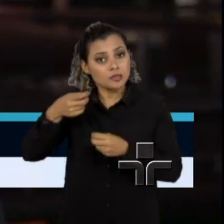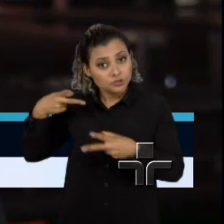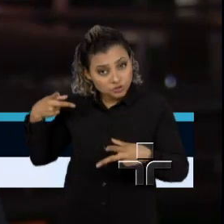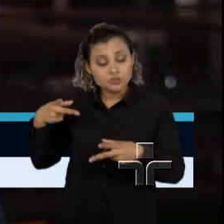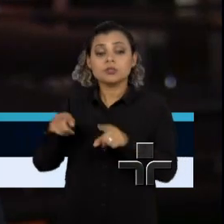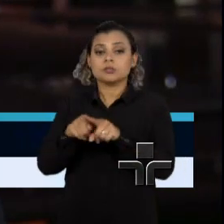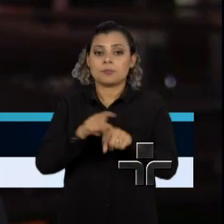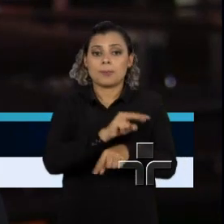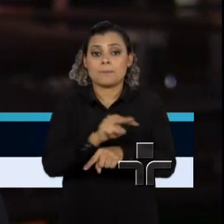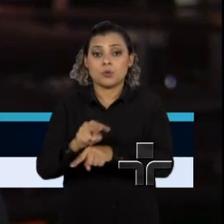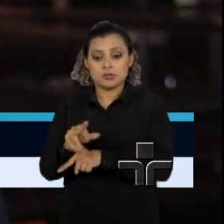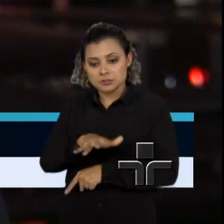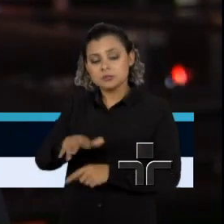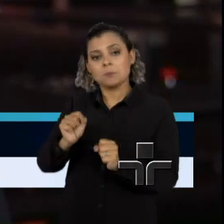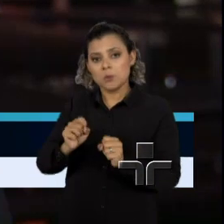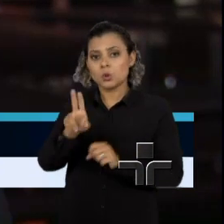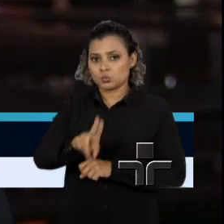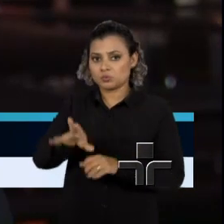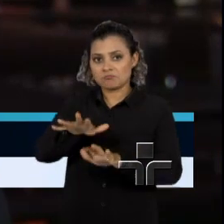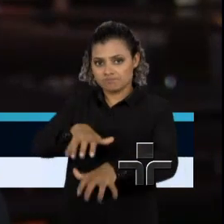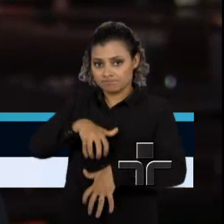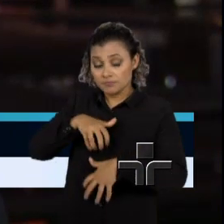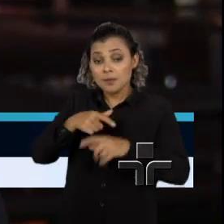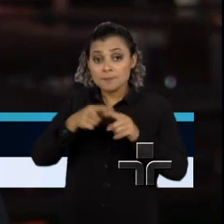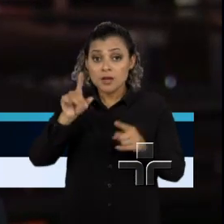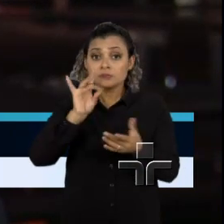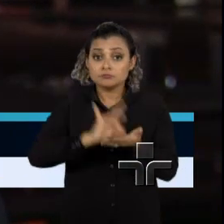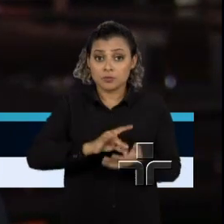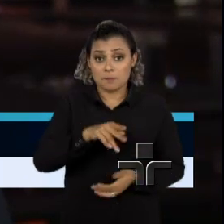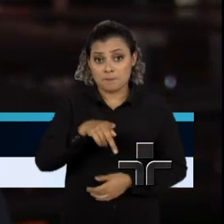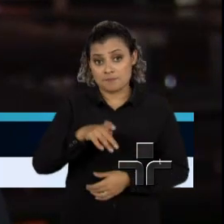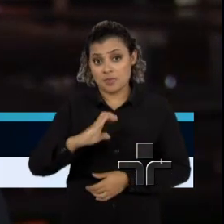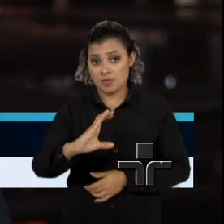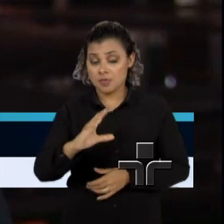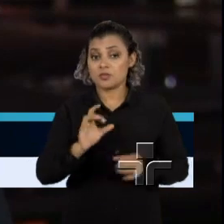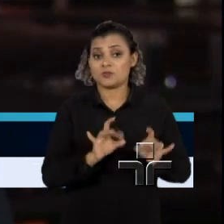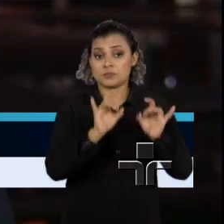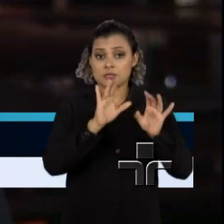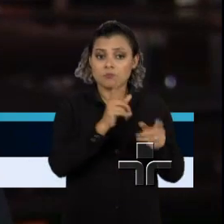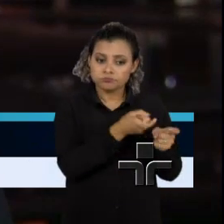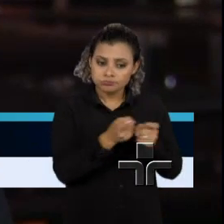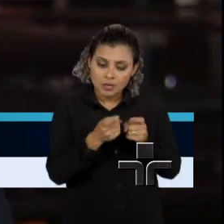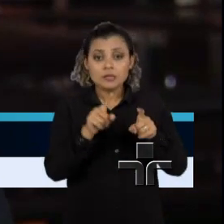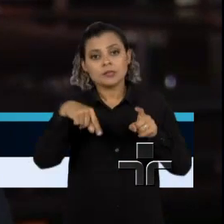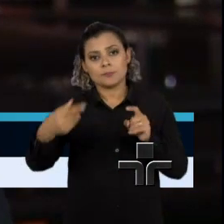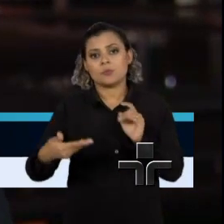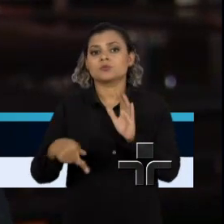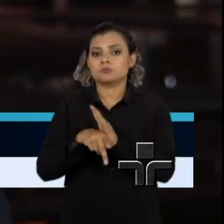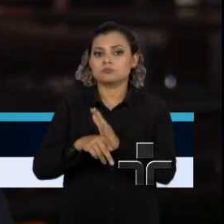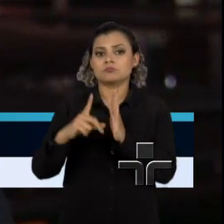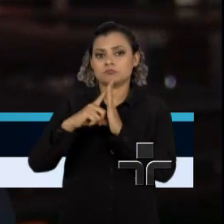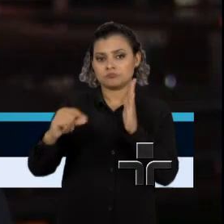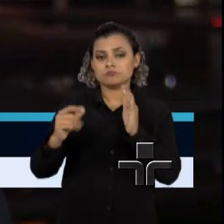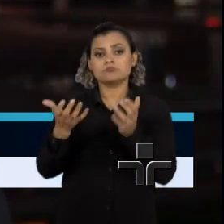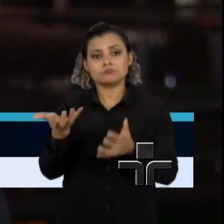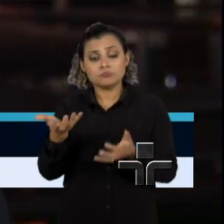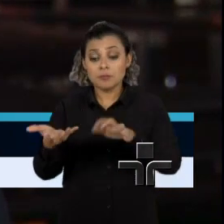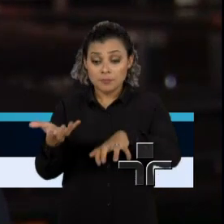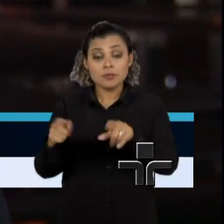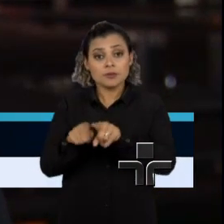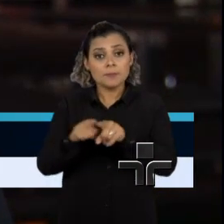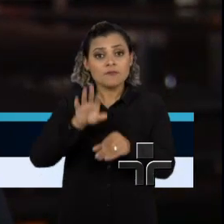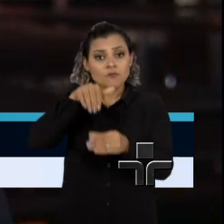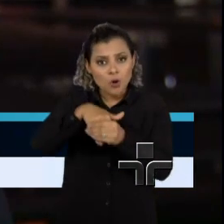áreas de proteção. A PEC vai agora para uma comissão especial e depois para o plenário. Mais cedo, no Palácio do Planalto, o presidente